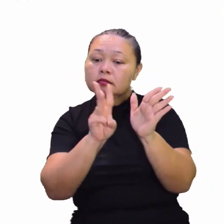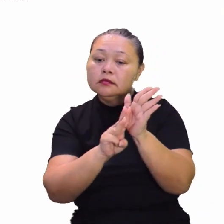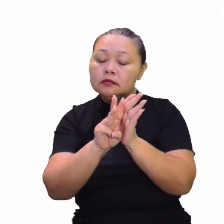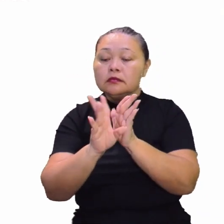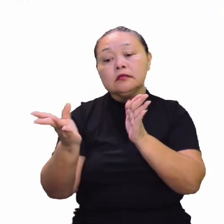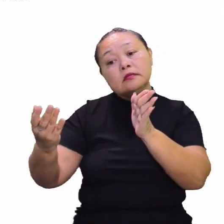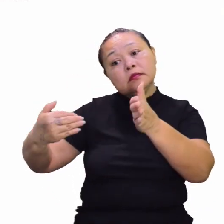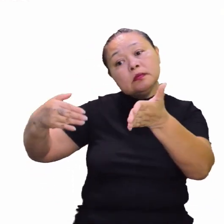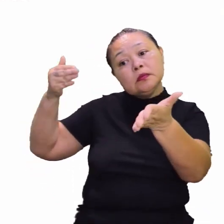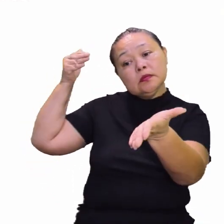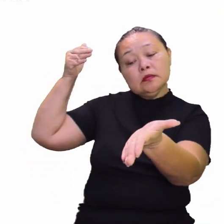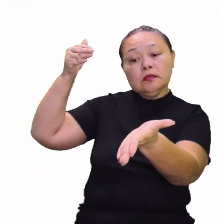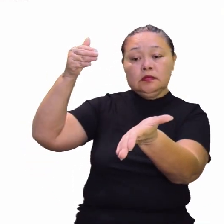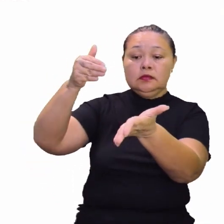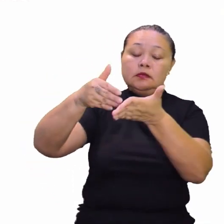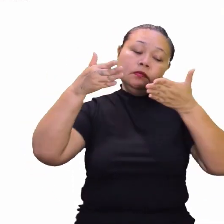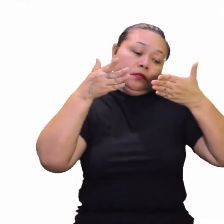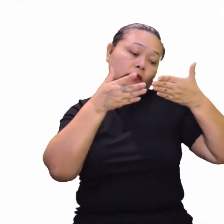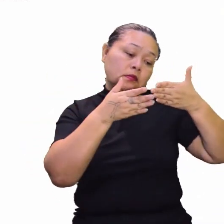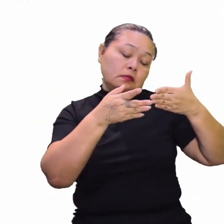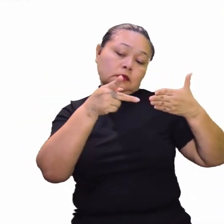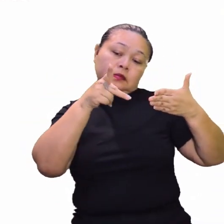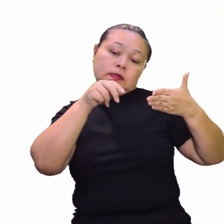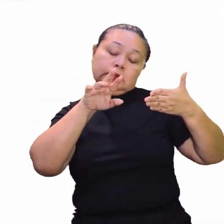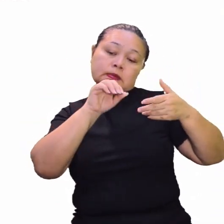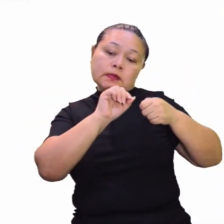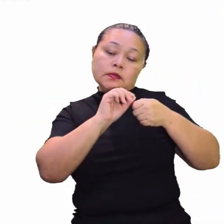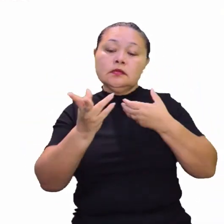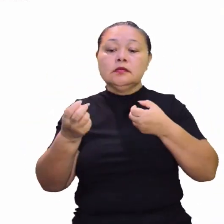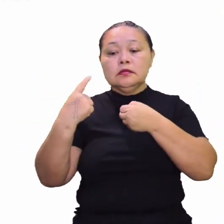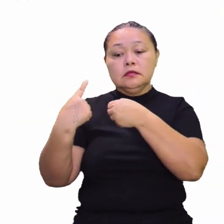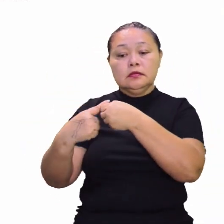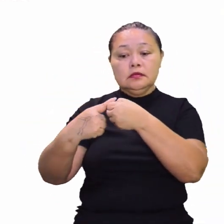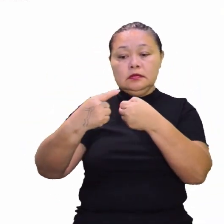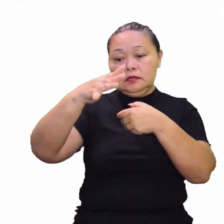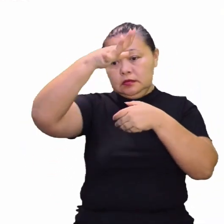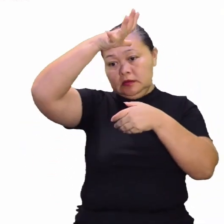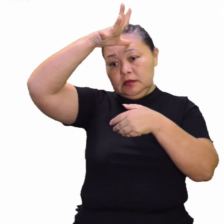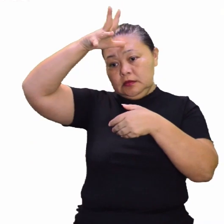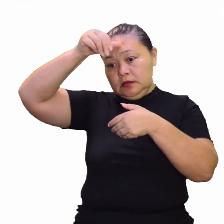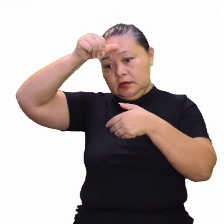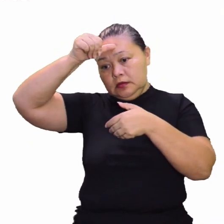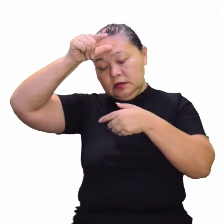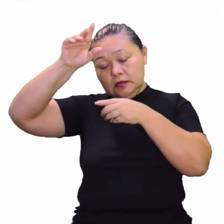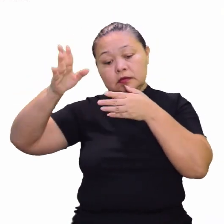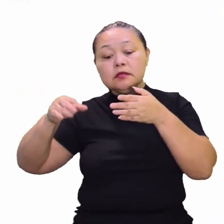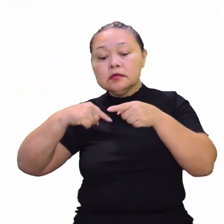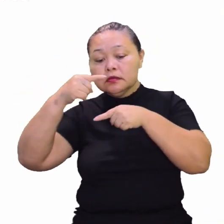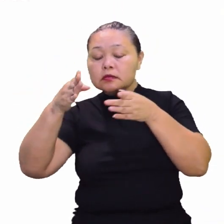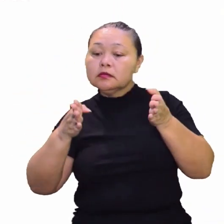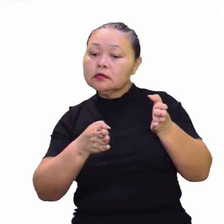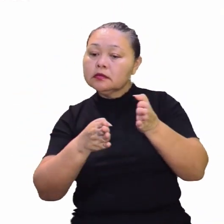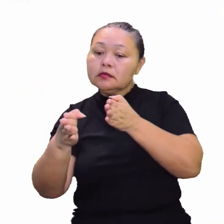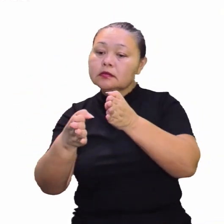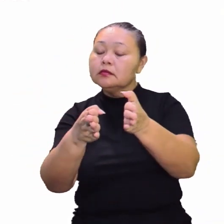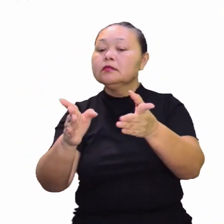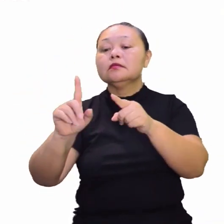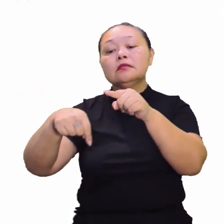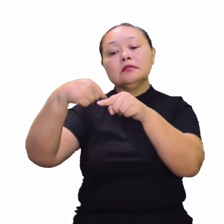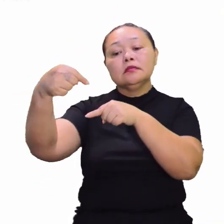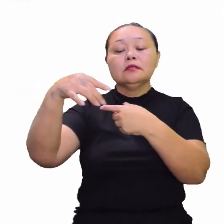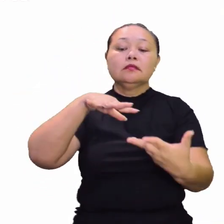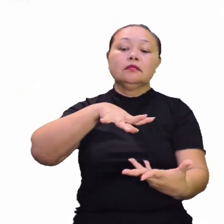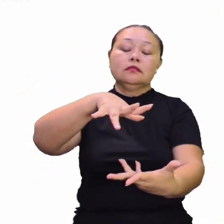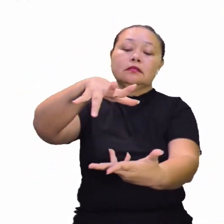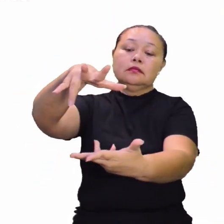Madeira, vai até o porto de Itacoatiara. Depois pega o Rio Amazonas e vai